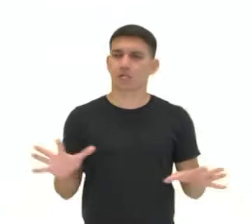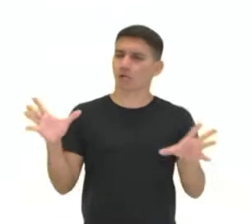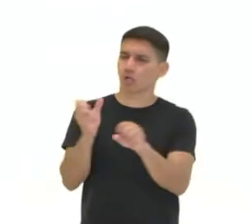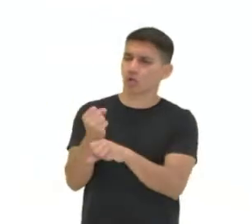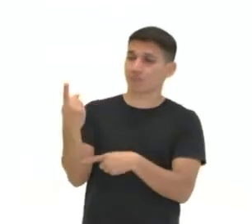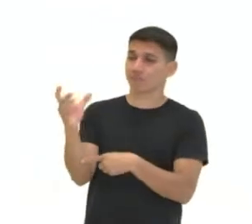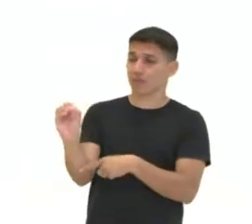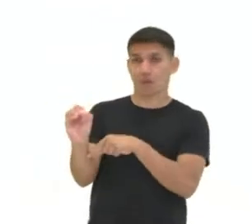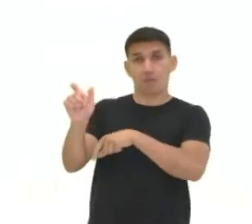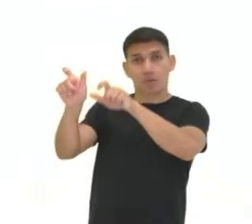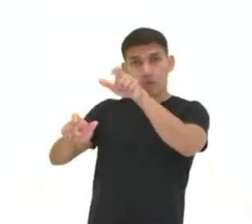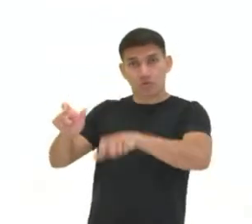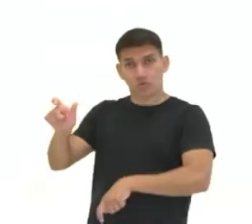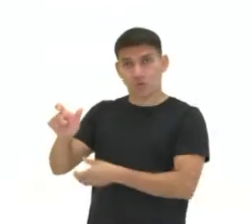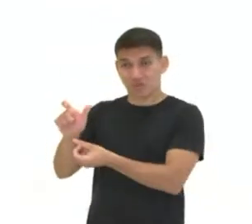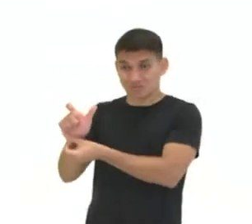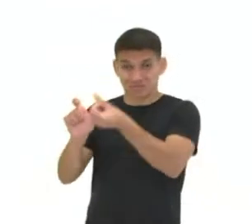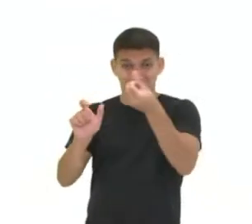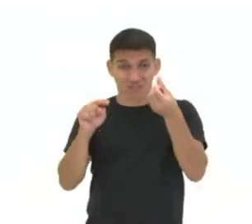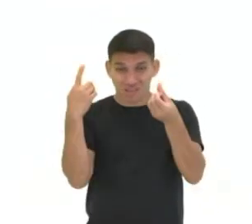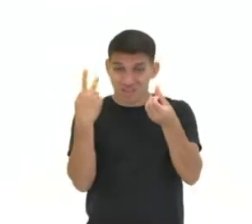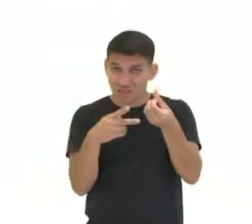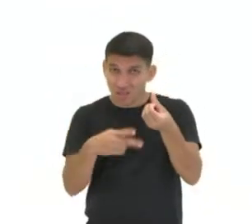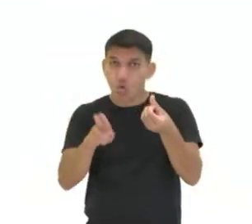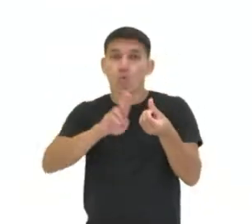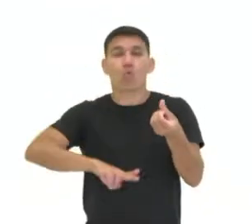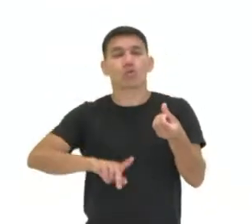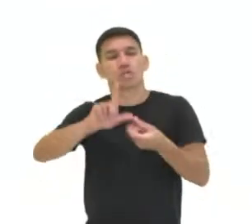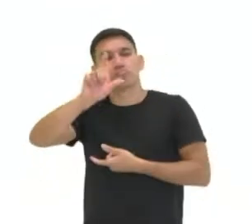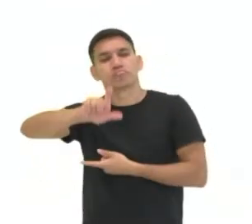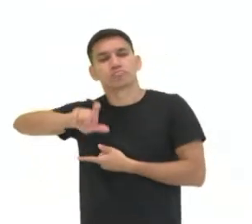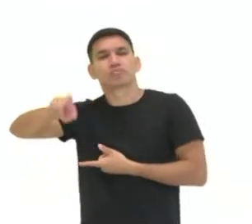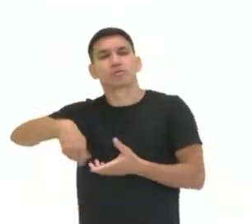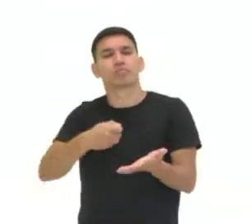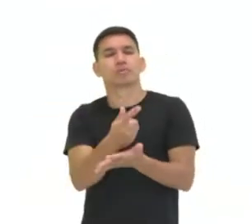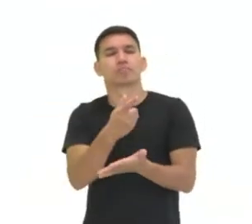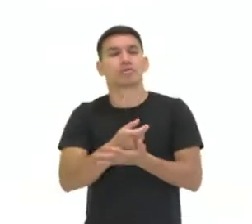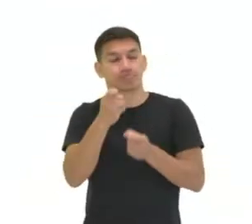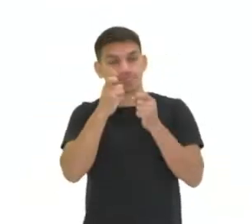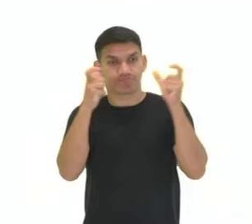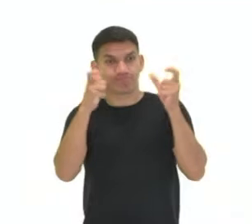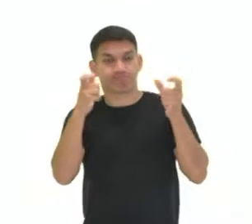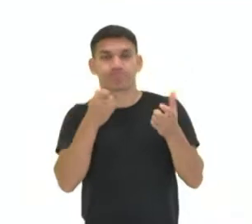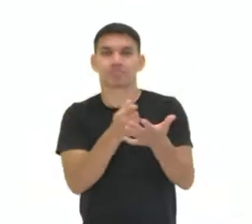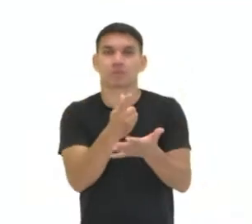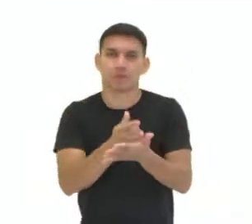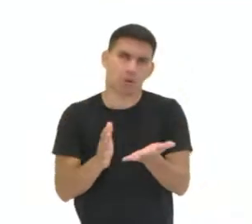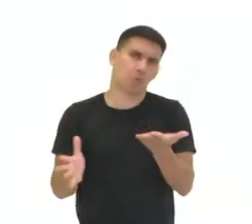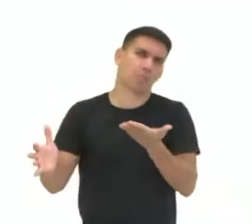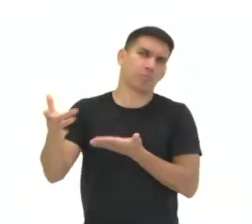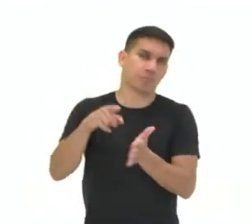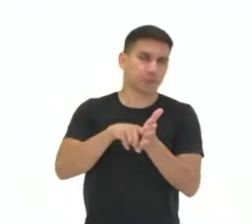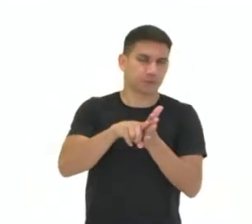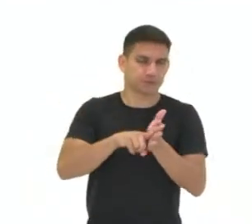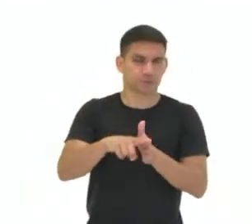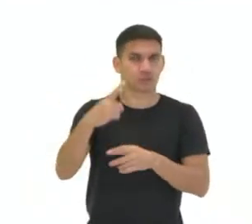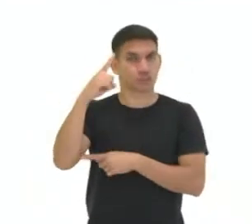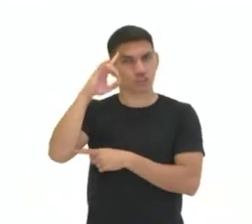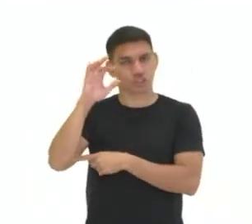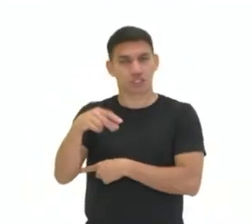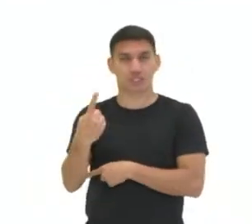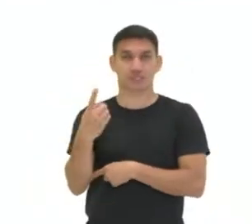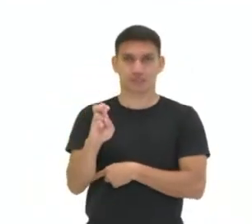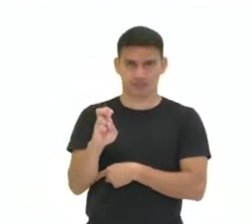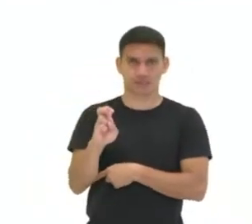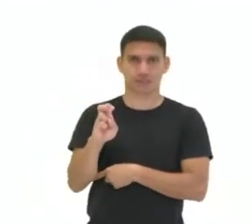brasileiros, 6 usaram crédito por impulso para compras, diz pesquisa, 15 de maio de 2018.